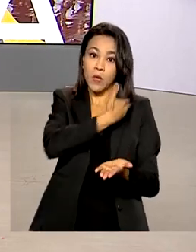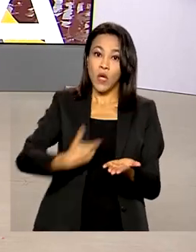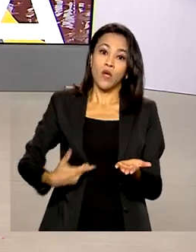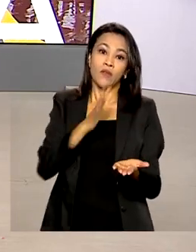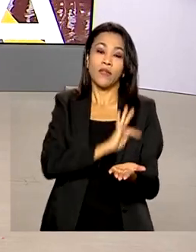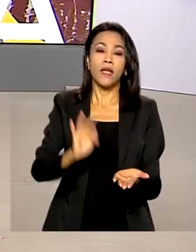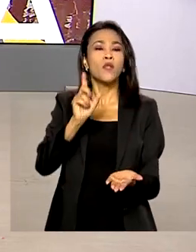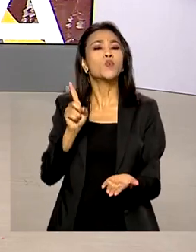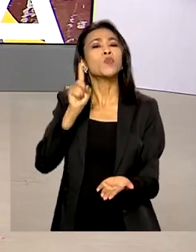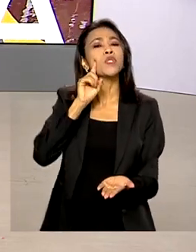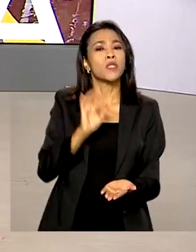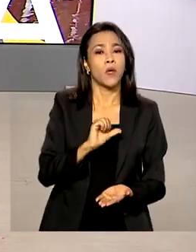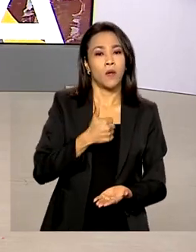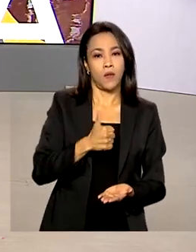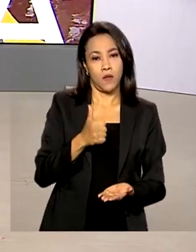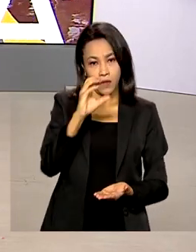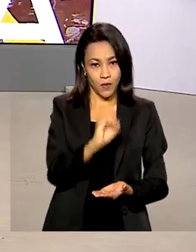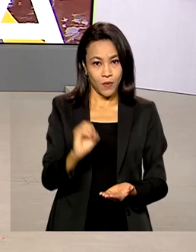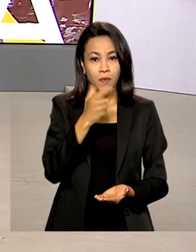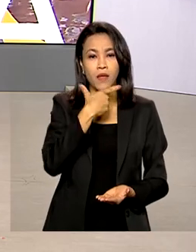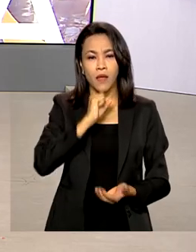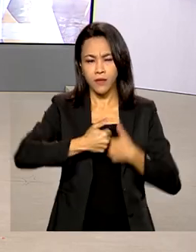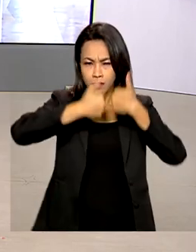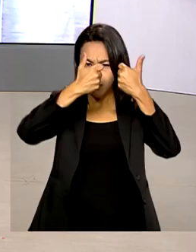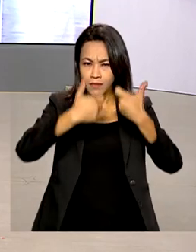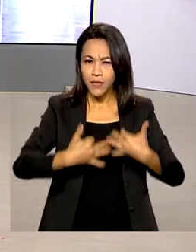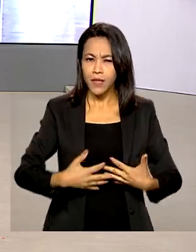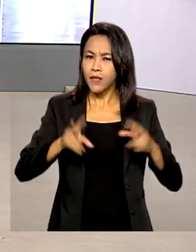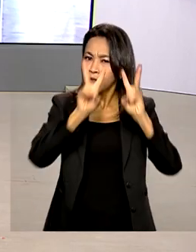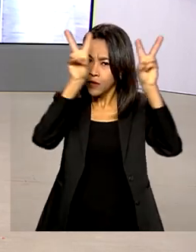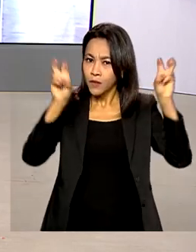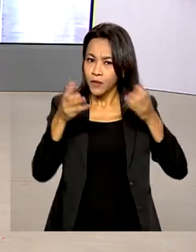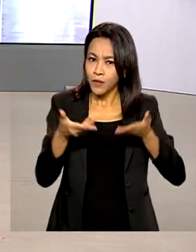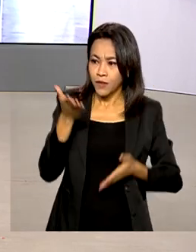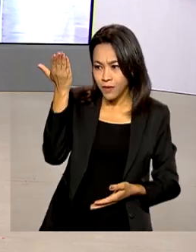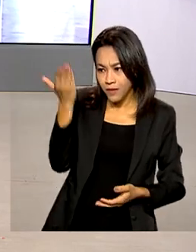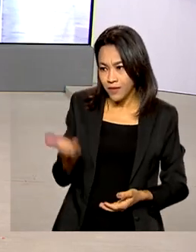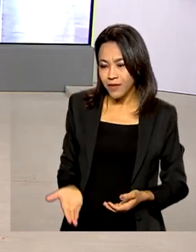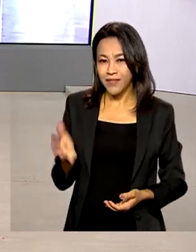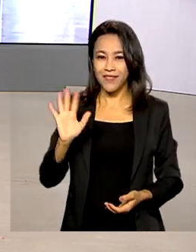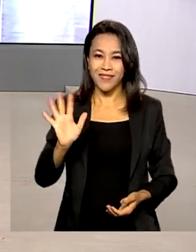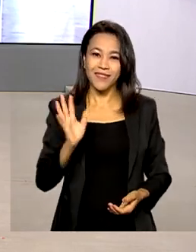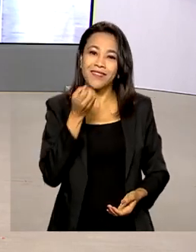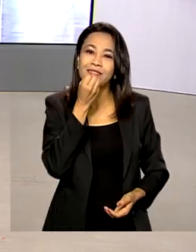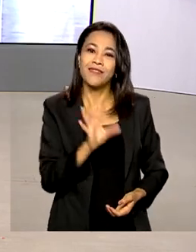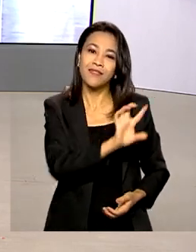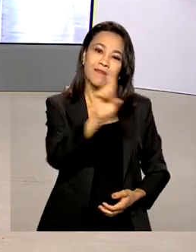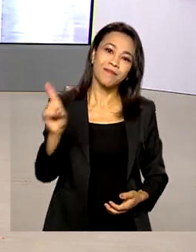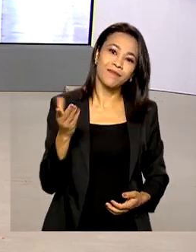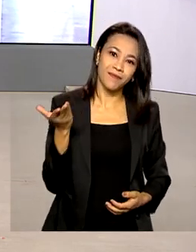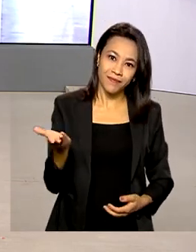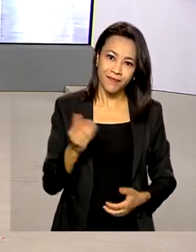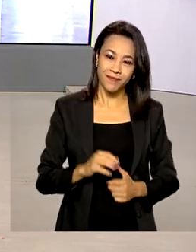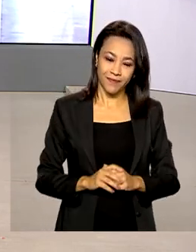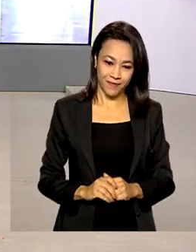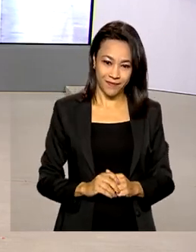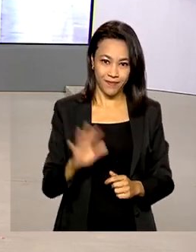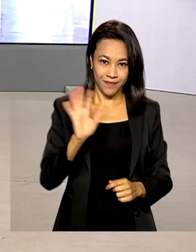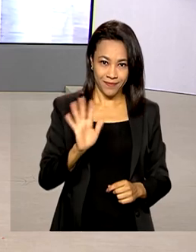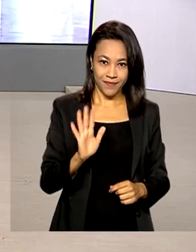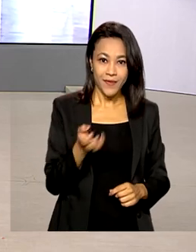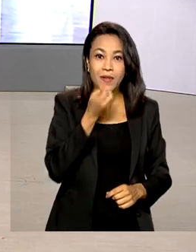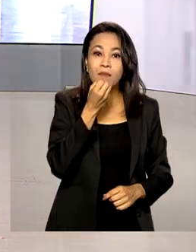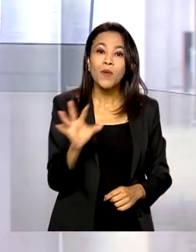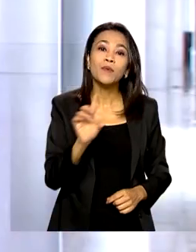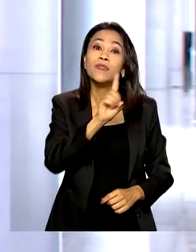partir de 11 de outubro. Quem traz os detalhes pra gente sobre o assunto é Glauco de Queiroz. Oi, Glauco, bom dia pra você. Olá, Renata,